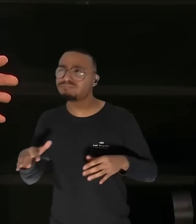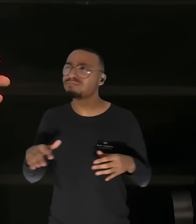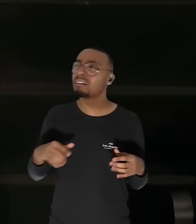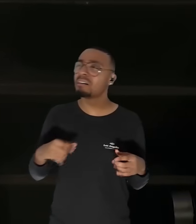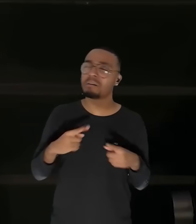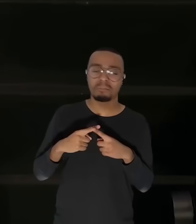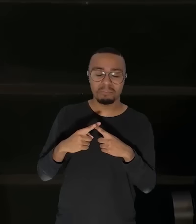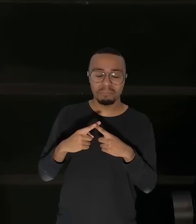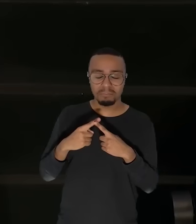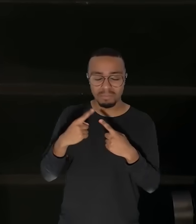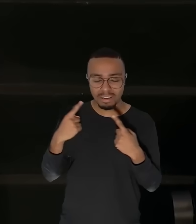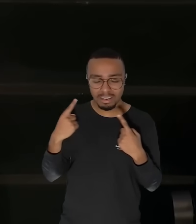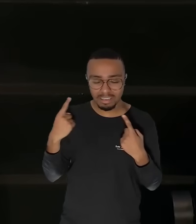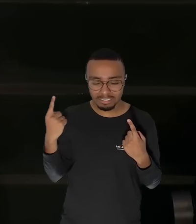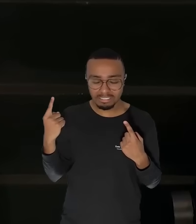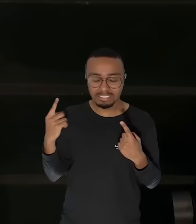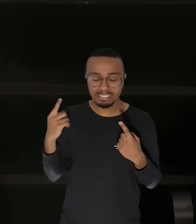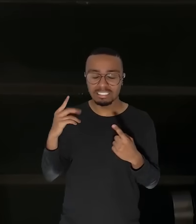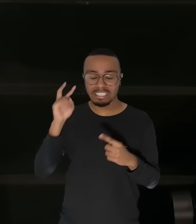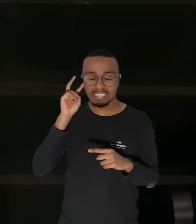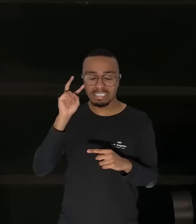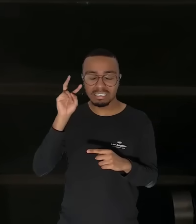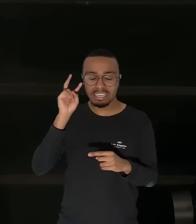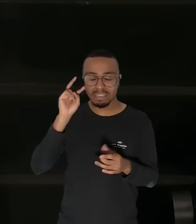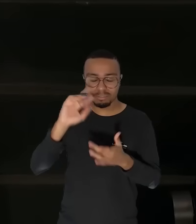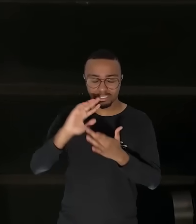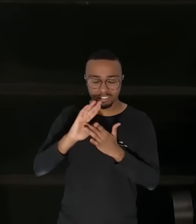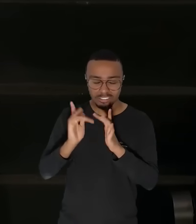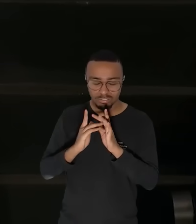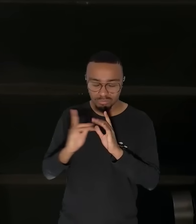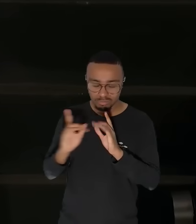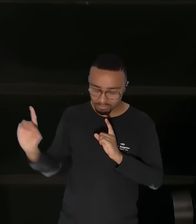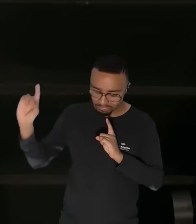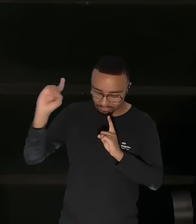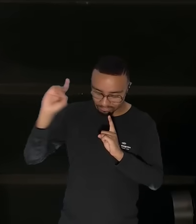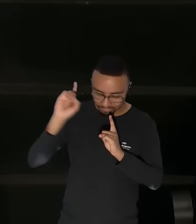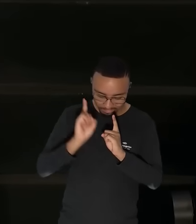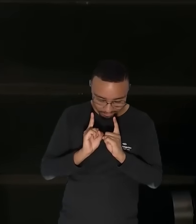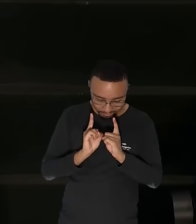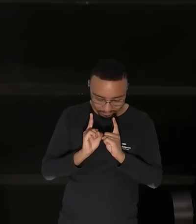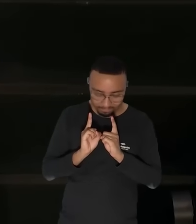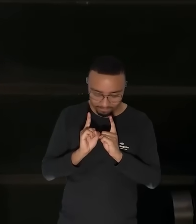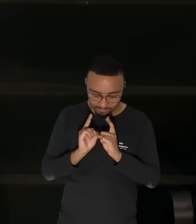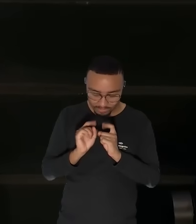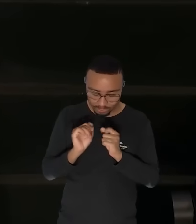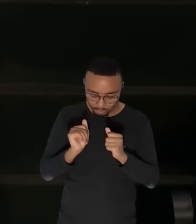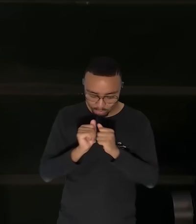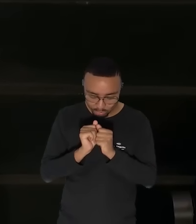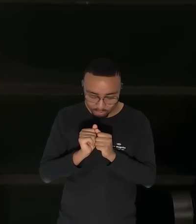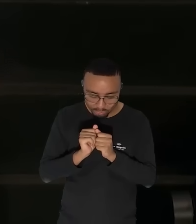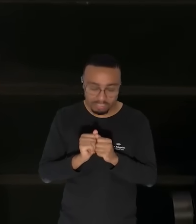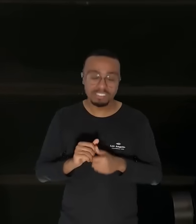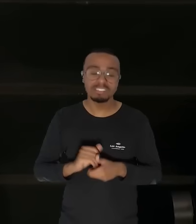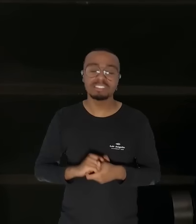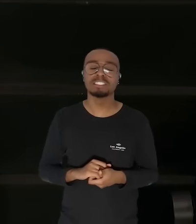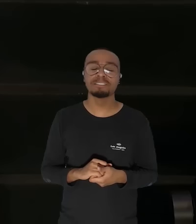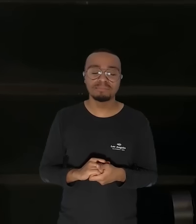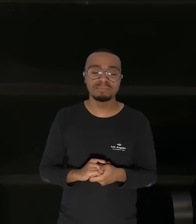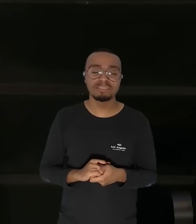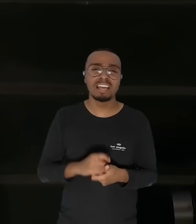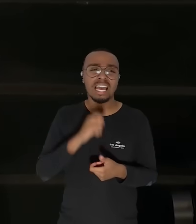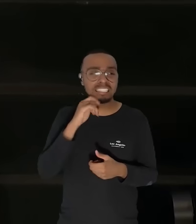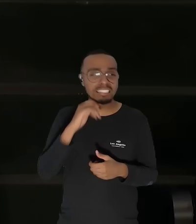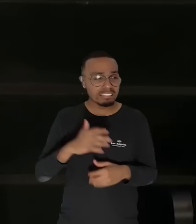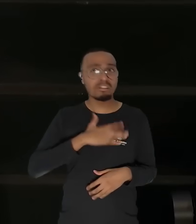sopram. É inesperado, é perigoso, é inadministrável, é